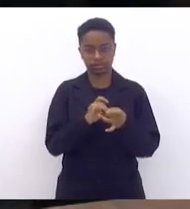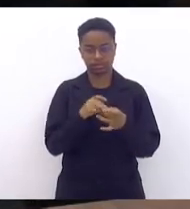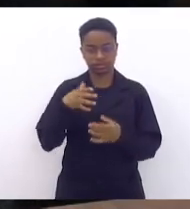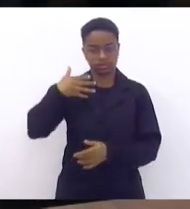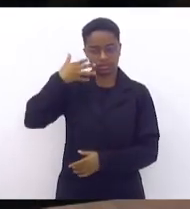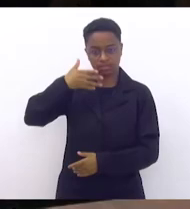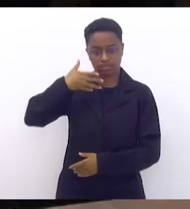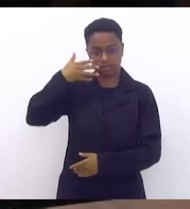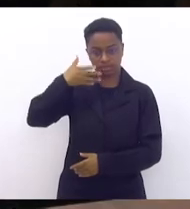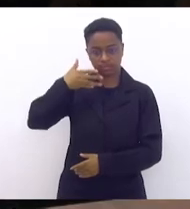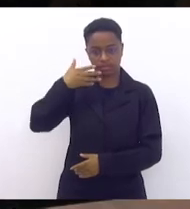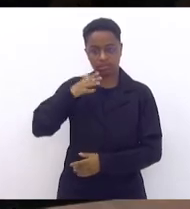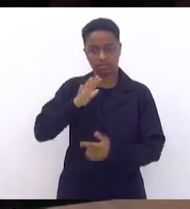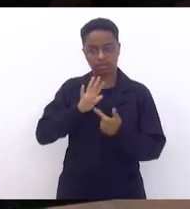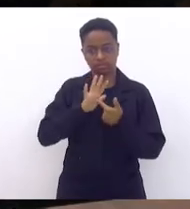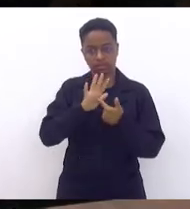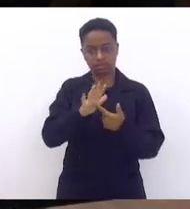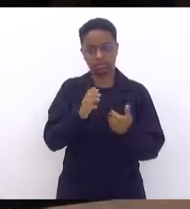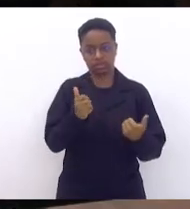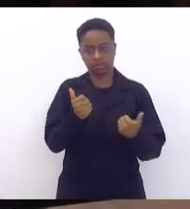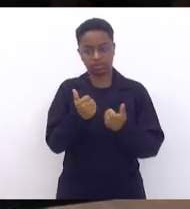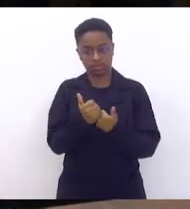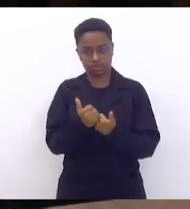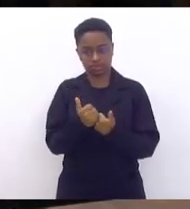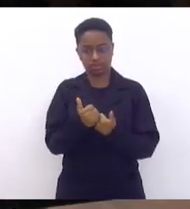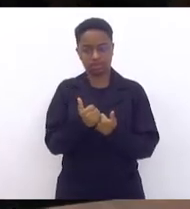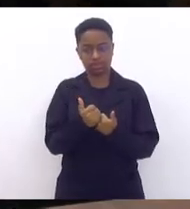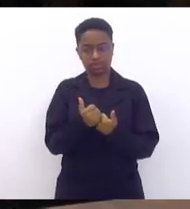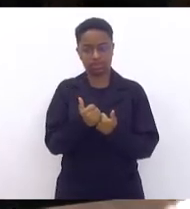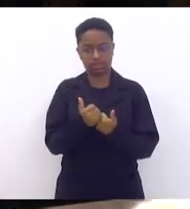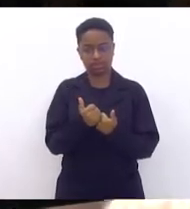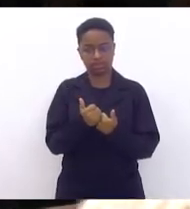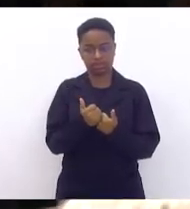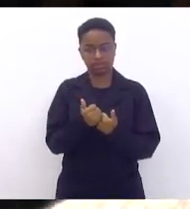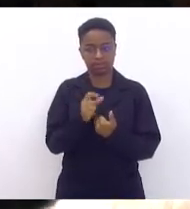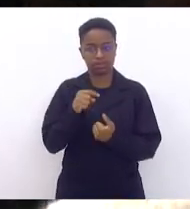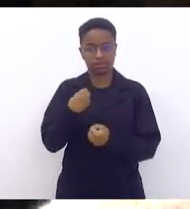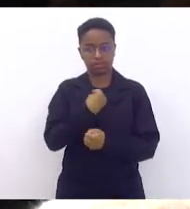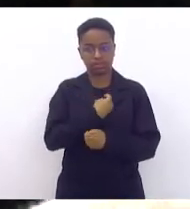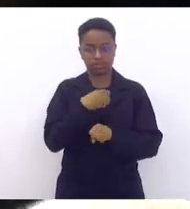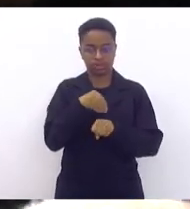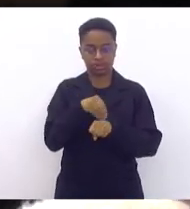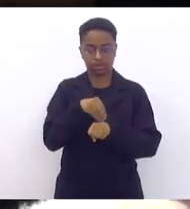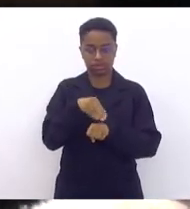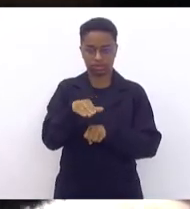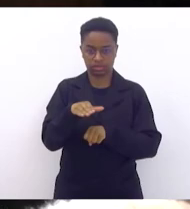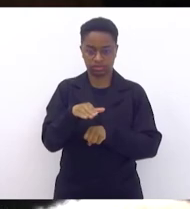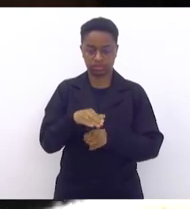falas, manifestaram apoio a essa nossa indicação,